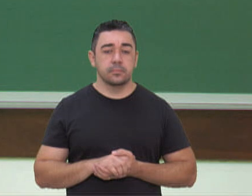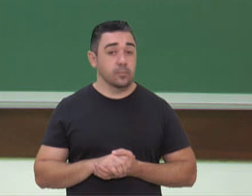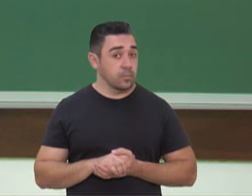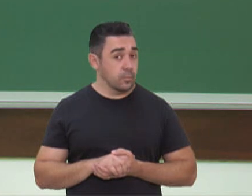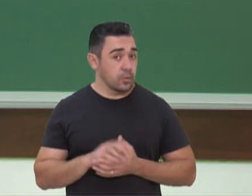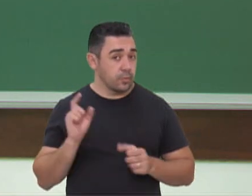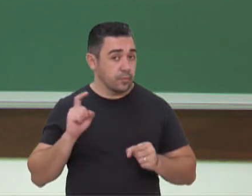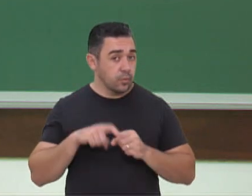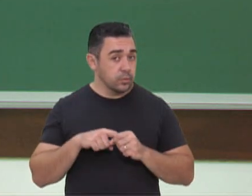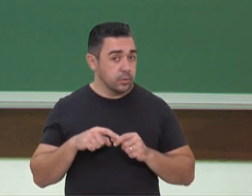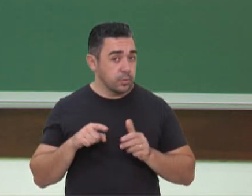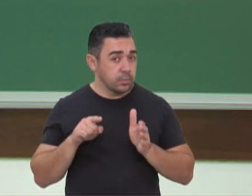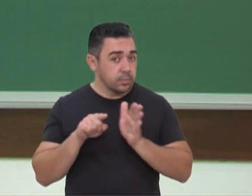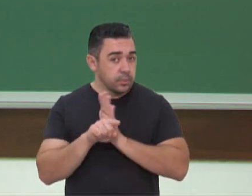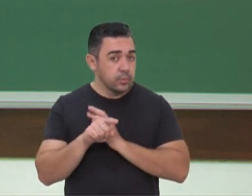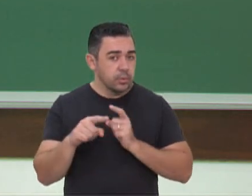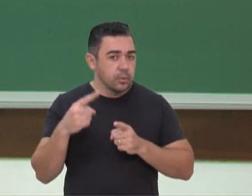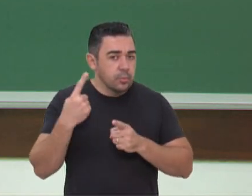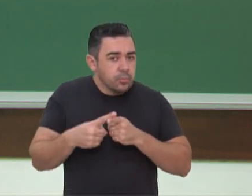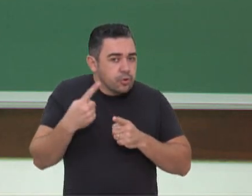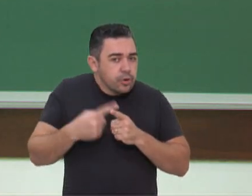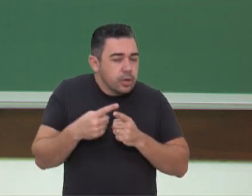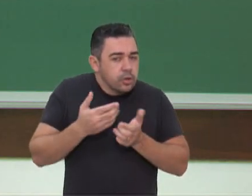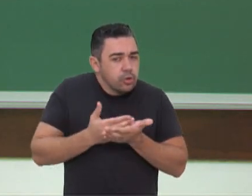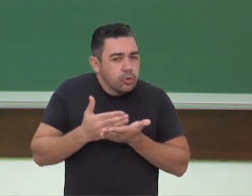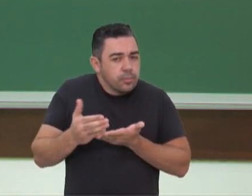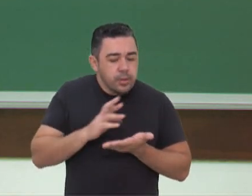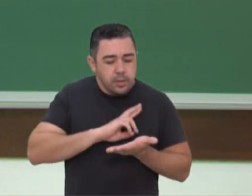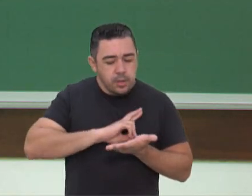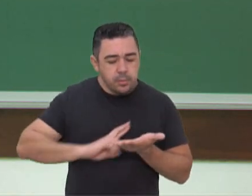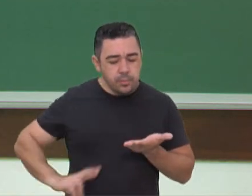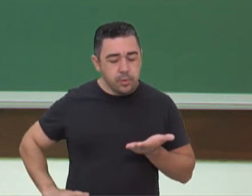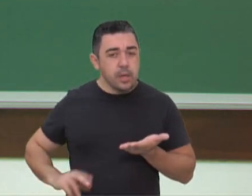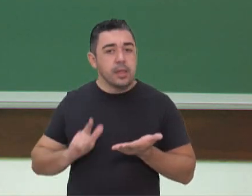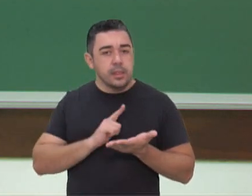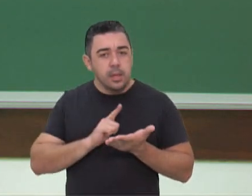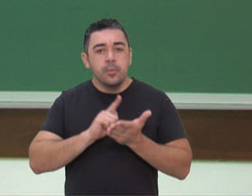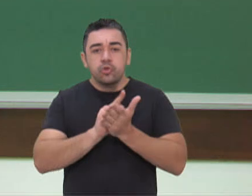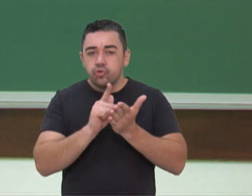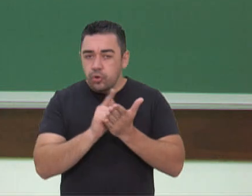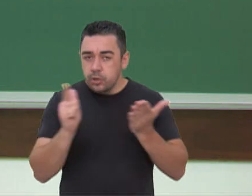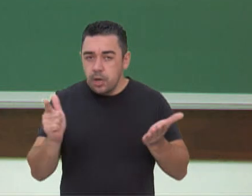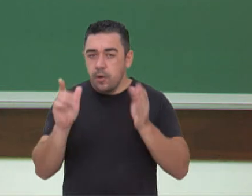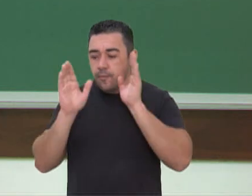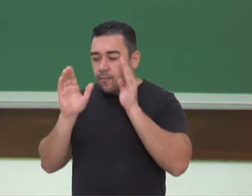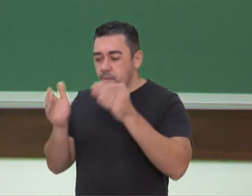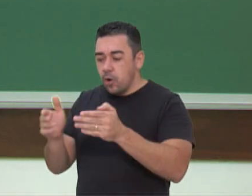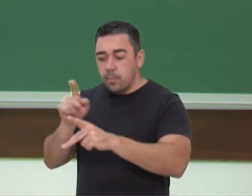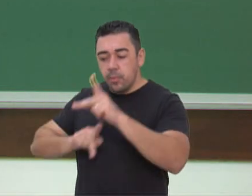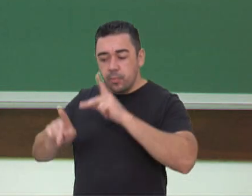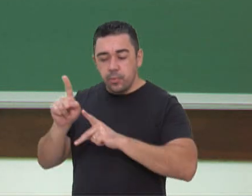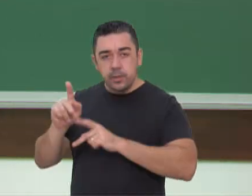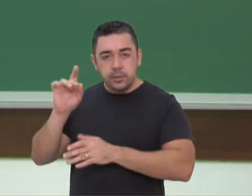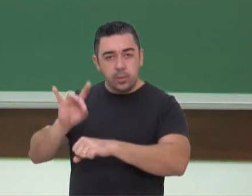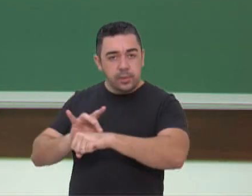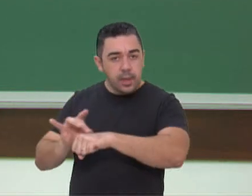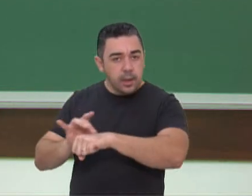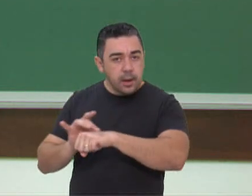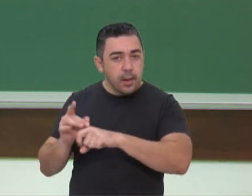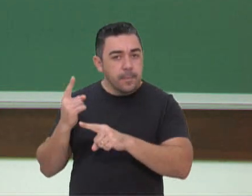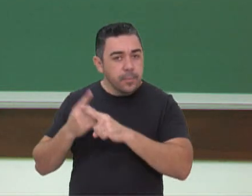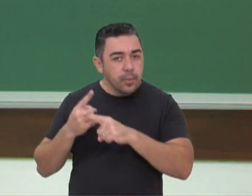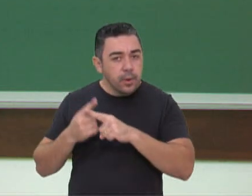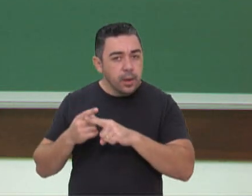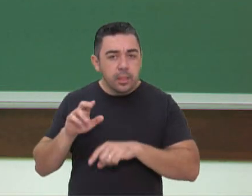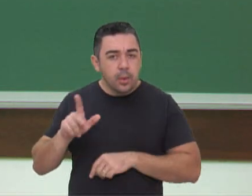retomando a questão, por que no início da República temos jornais voltados para a população negra? Por que